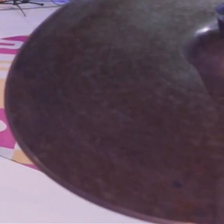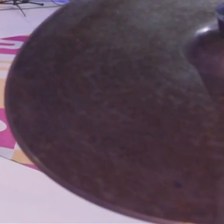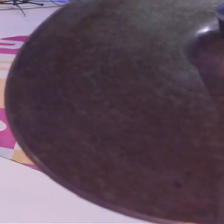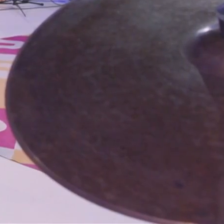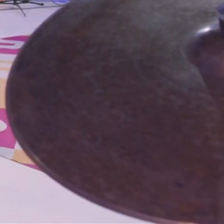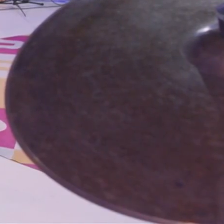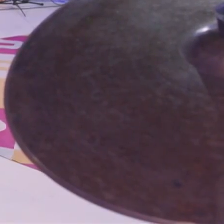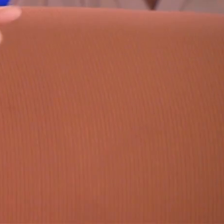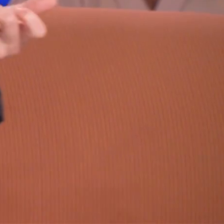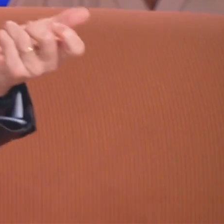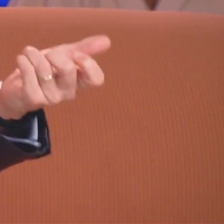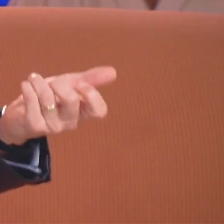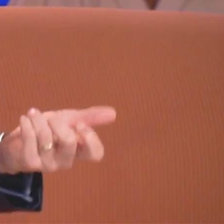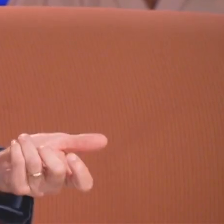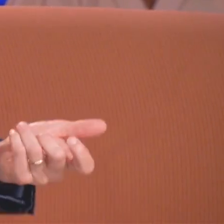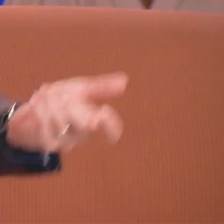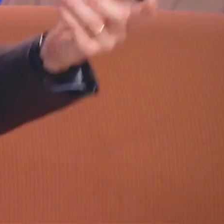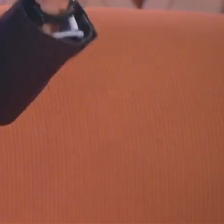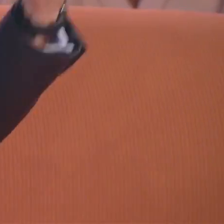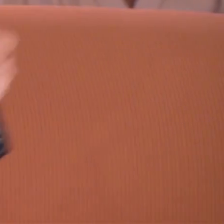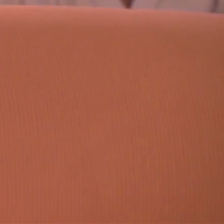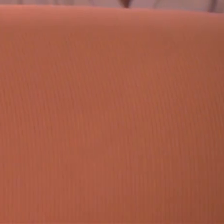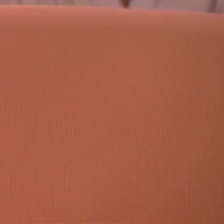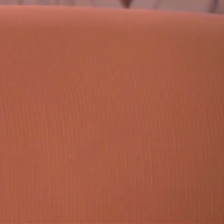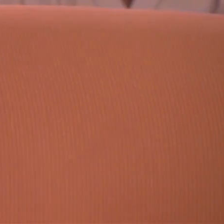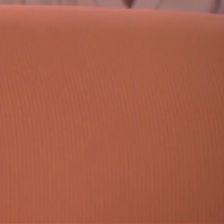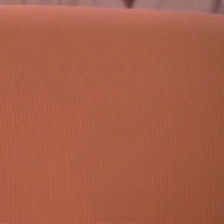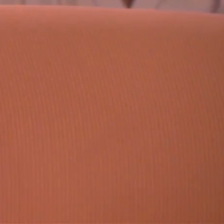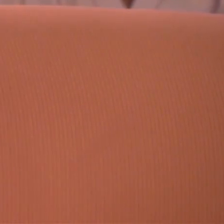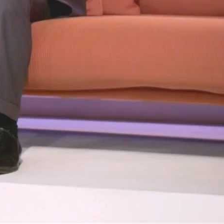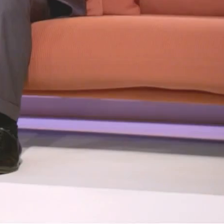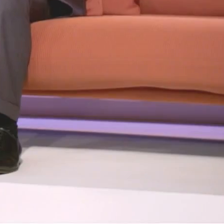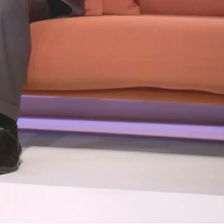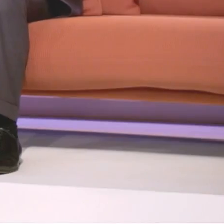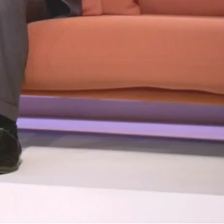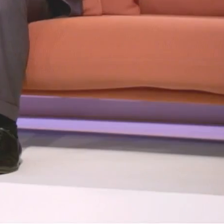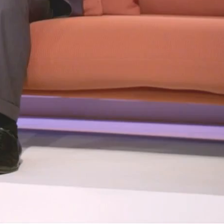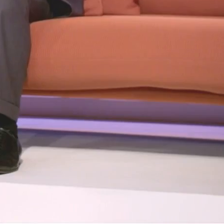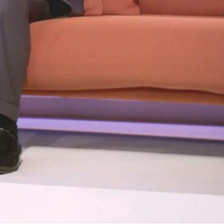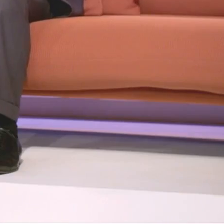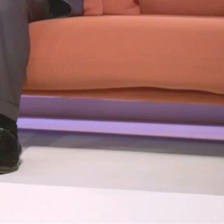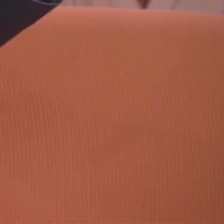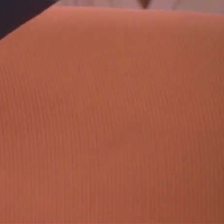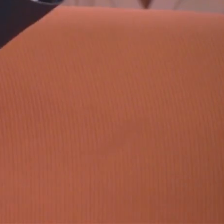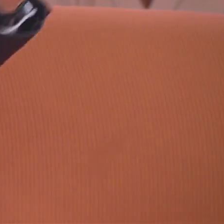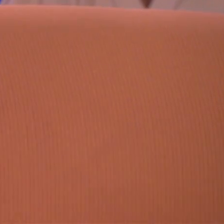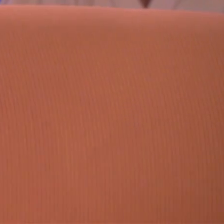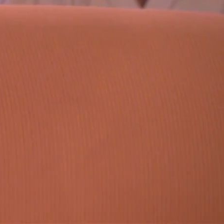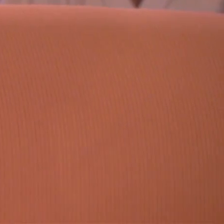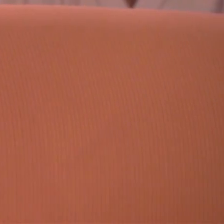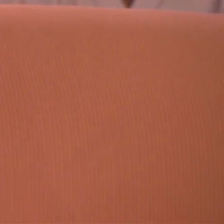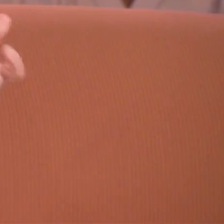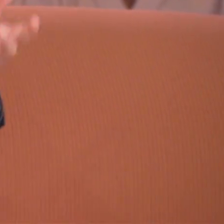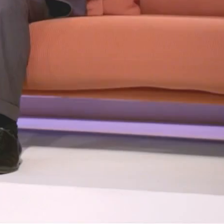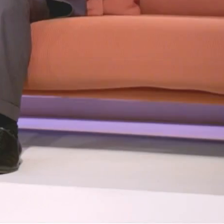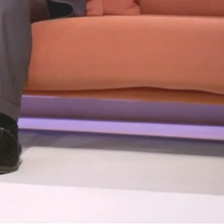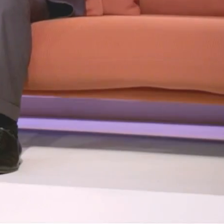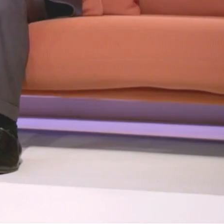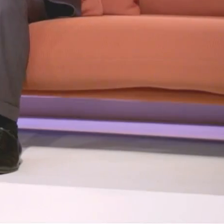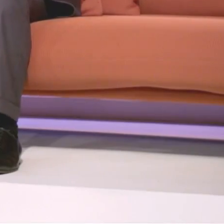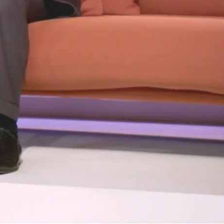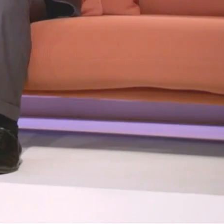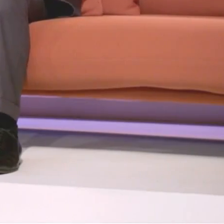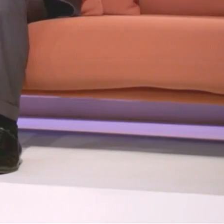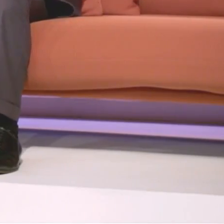Golpe a golpe, verso a verso, golpe a golpe, verso a verso, golpe a golpe, verso